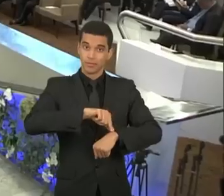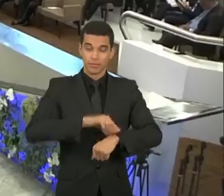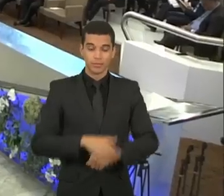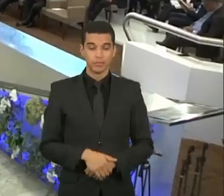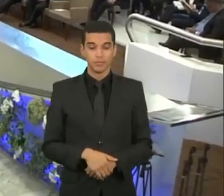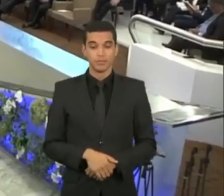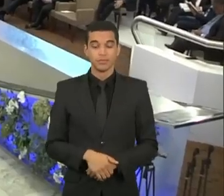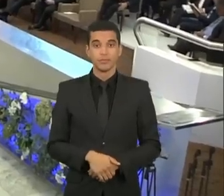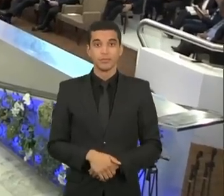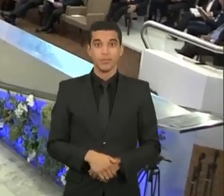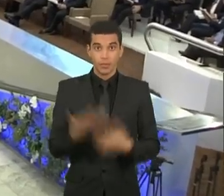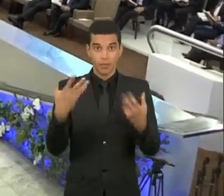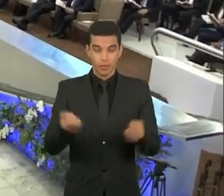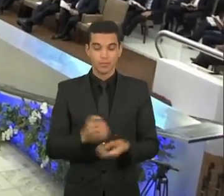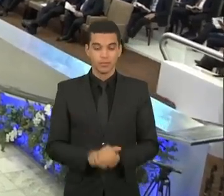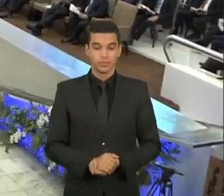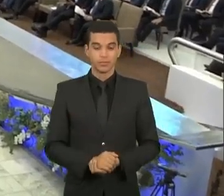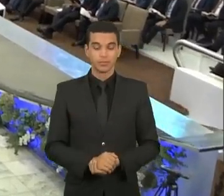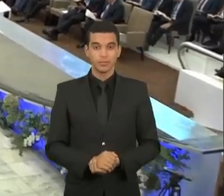Um, dois, três.